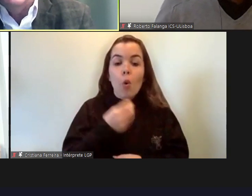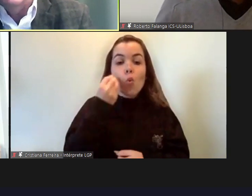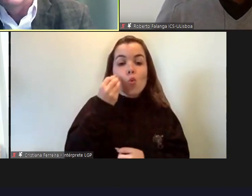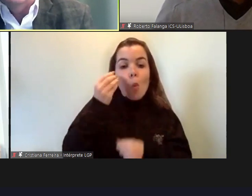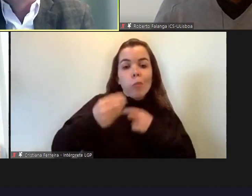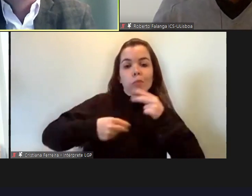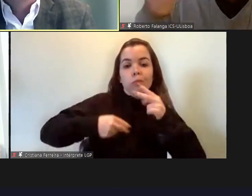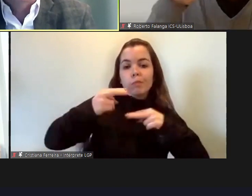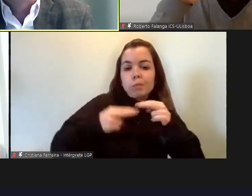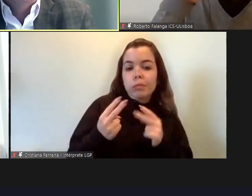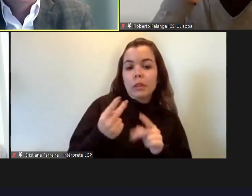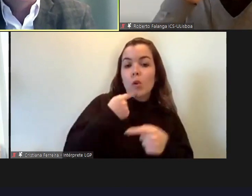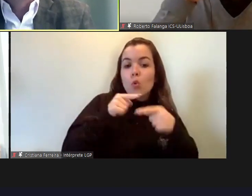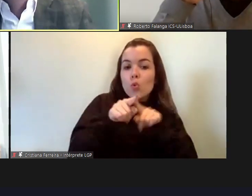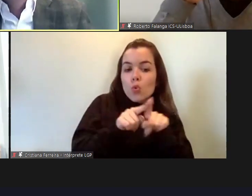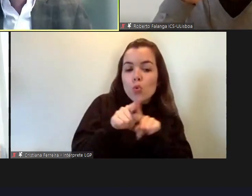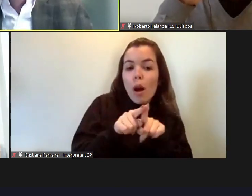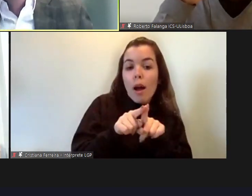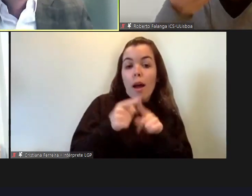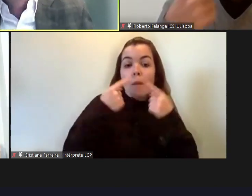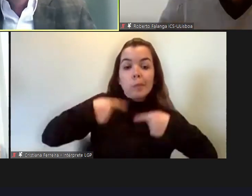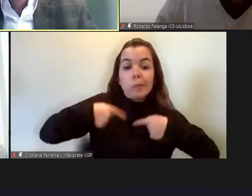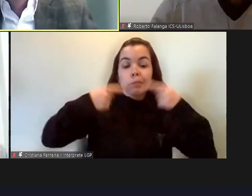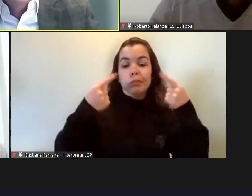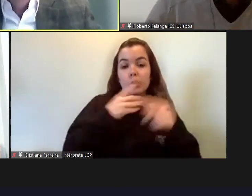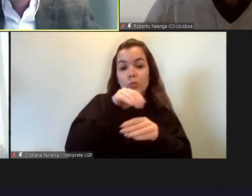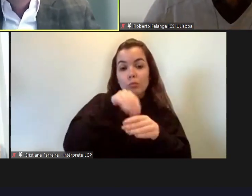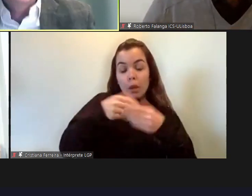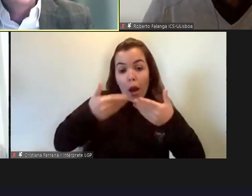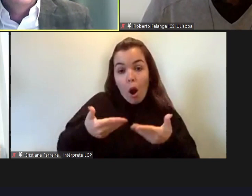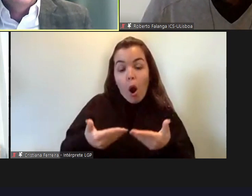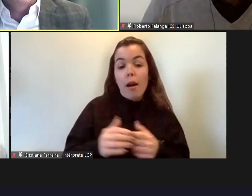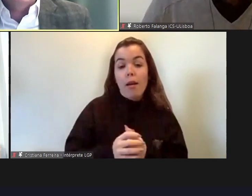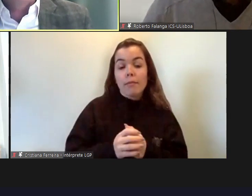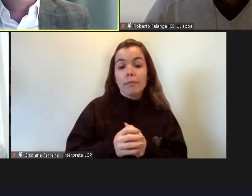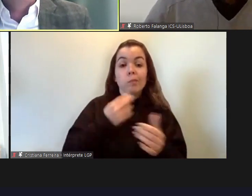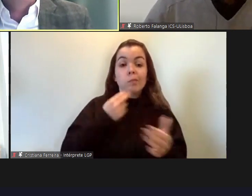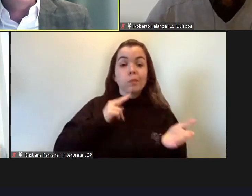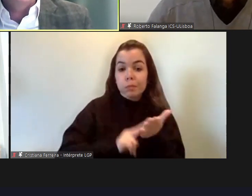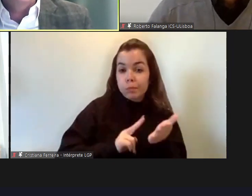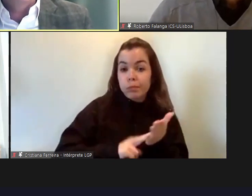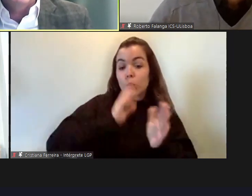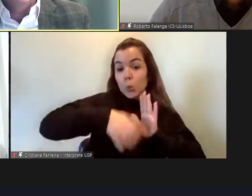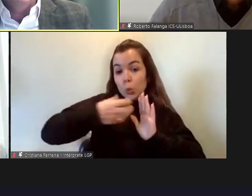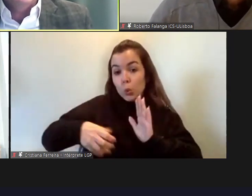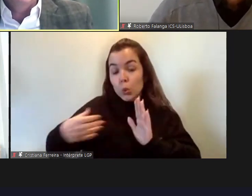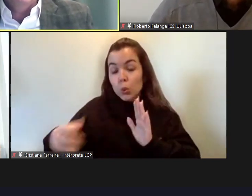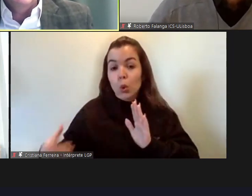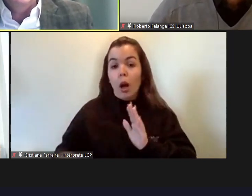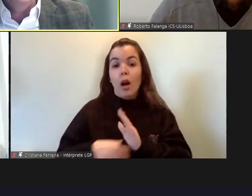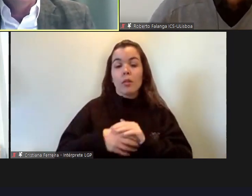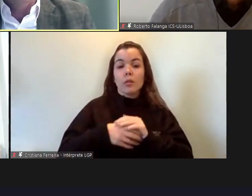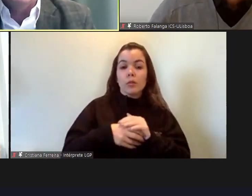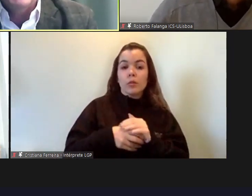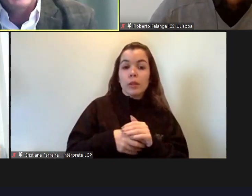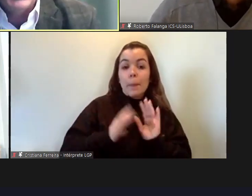constroem as políticas públicas dentro daquilo que é neste momento a nossa realidade, complexidade burocrática. E, portanto, tem que haver